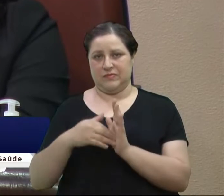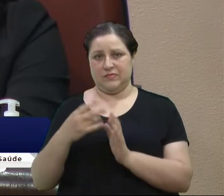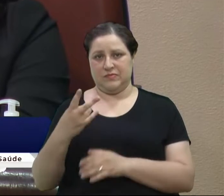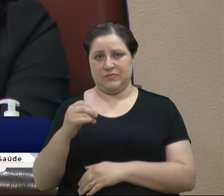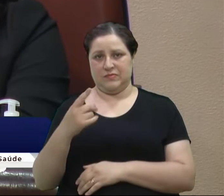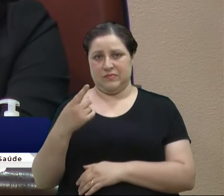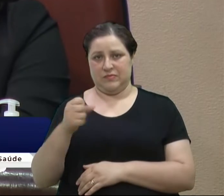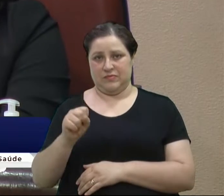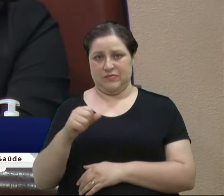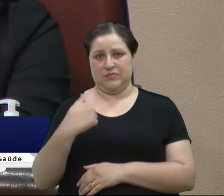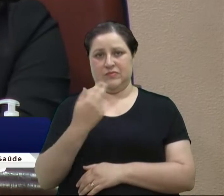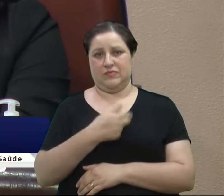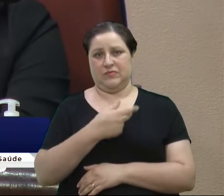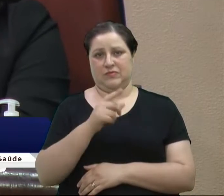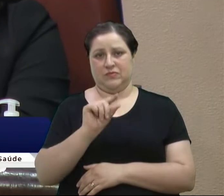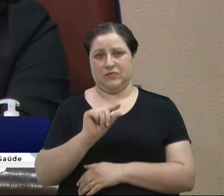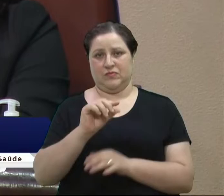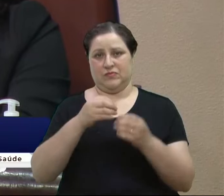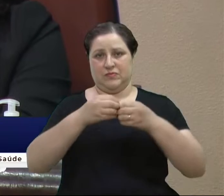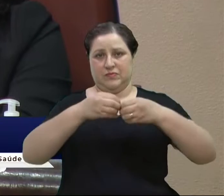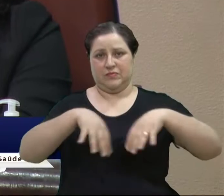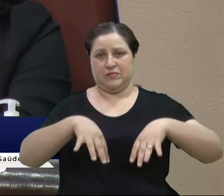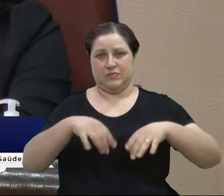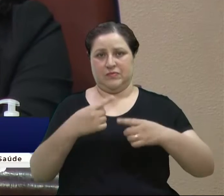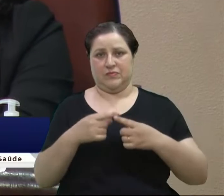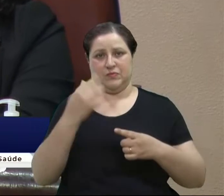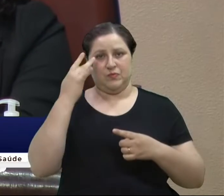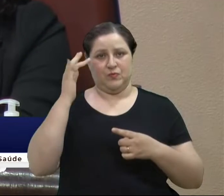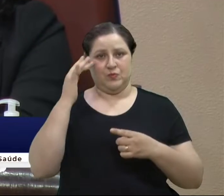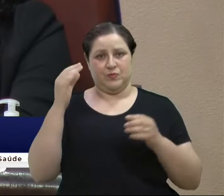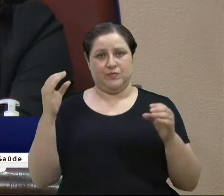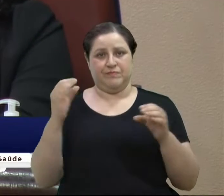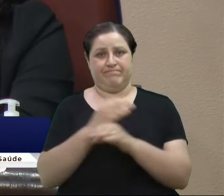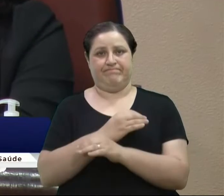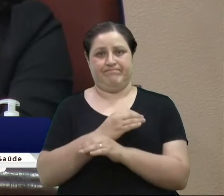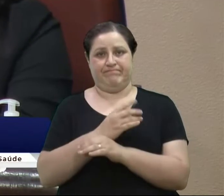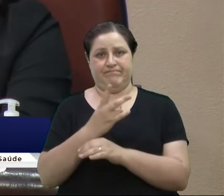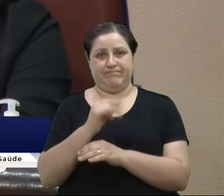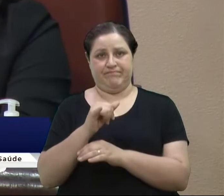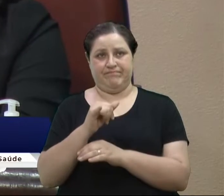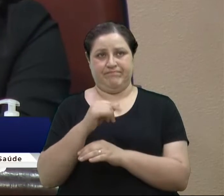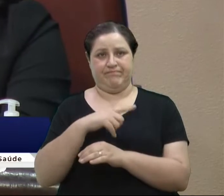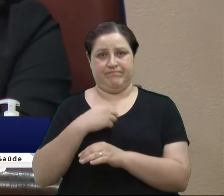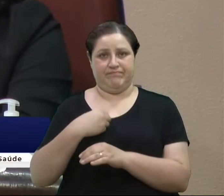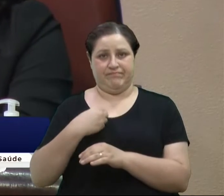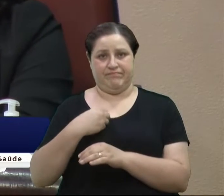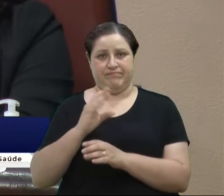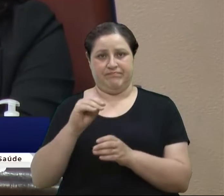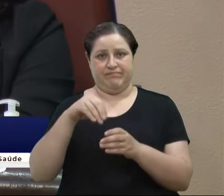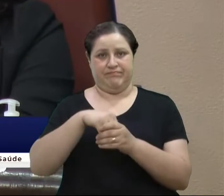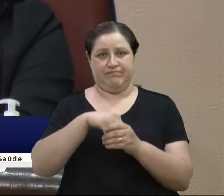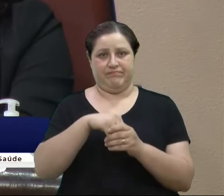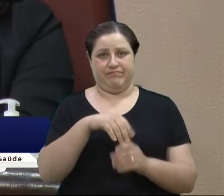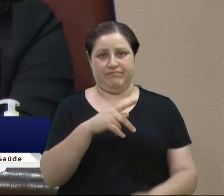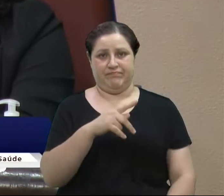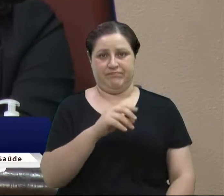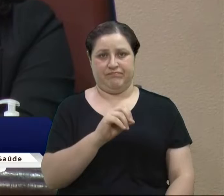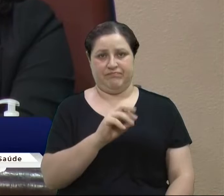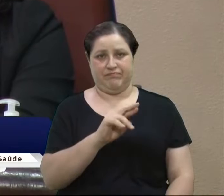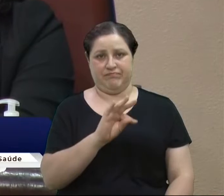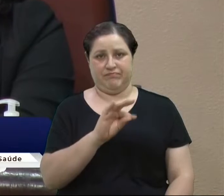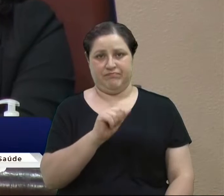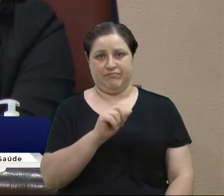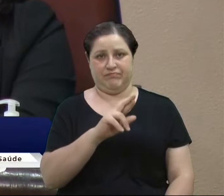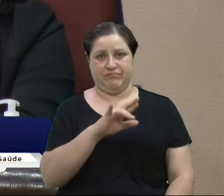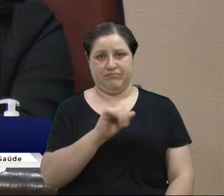pouco prejudicados, porque a gente não sabe o total do que vai contemplar esta portaria. Né? Então, a gente